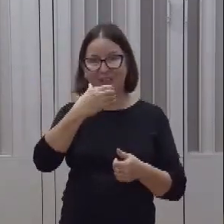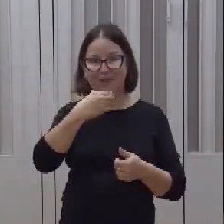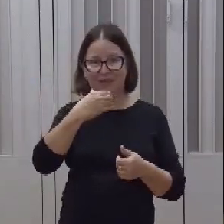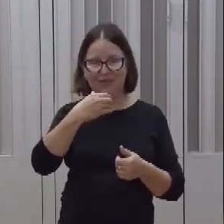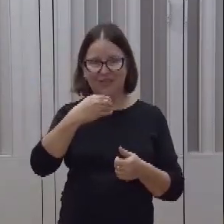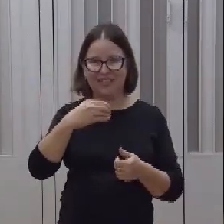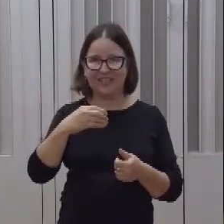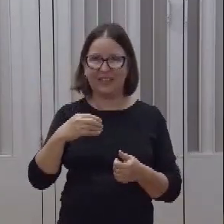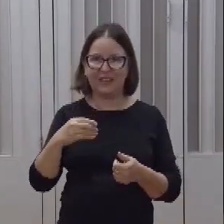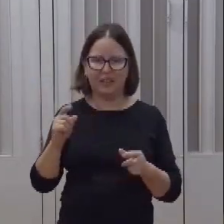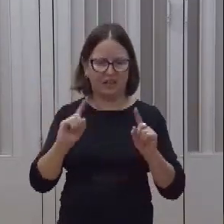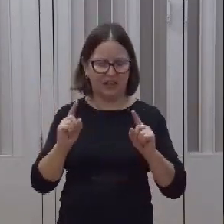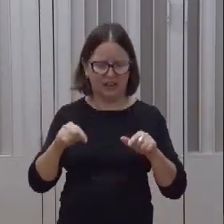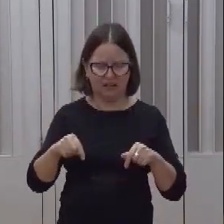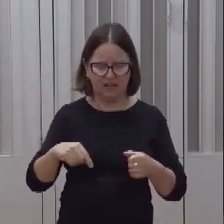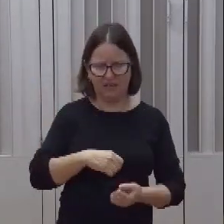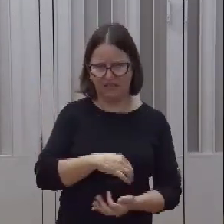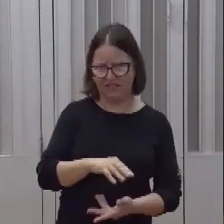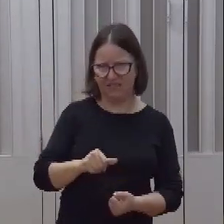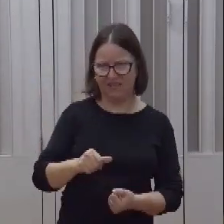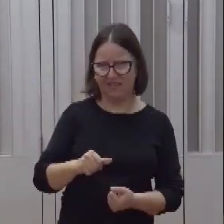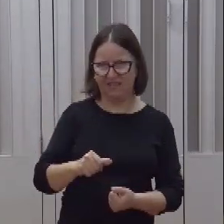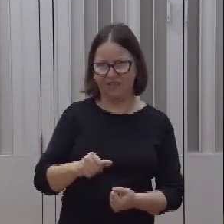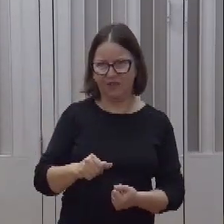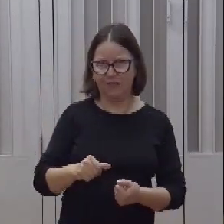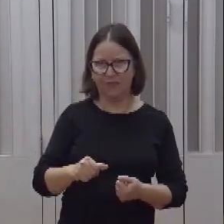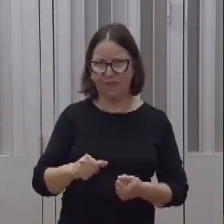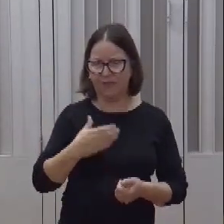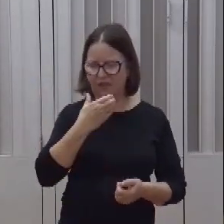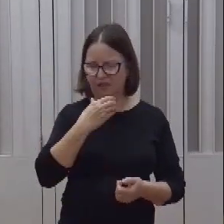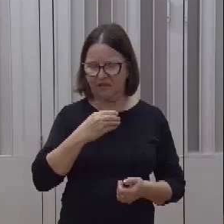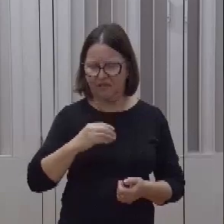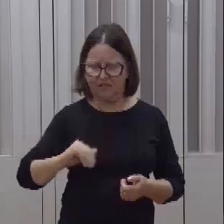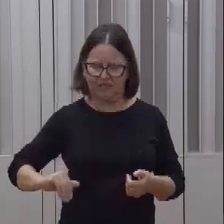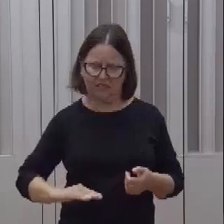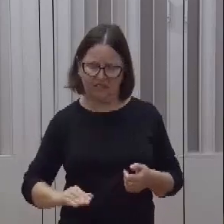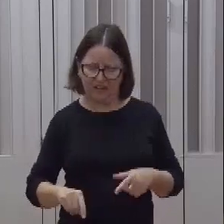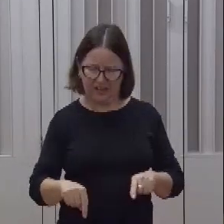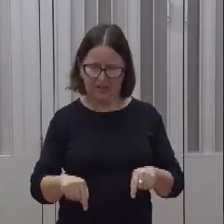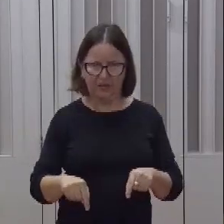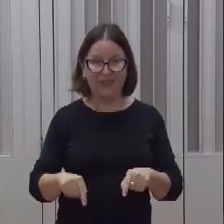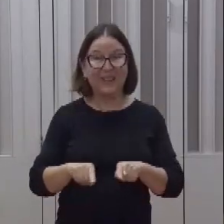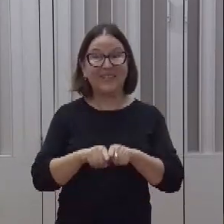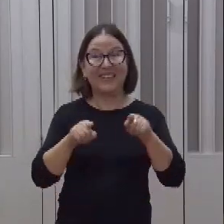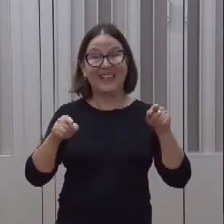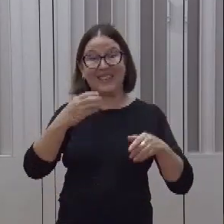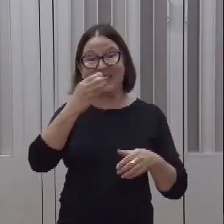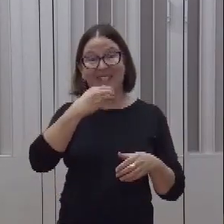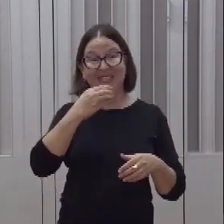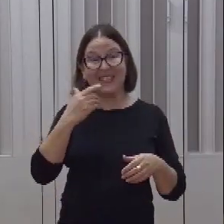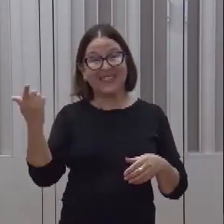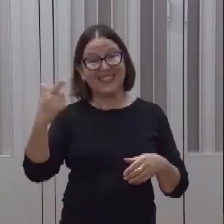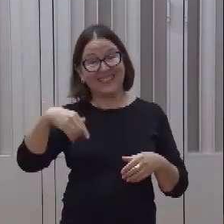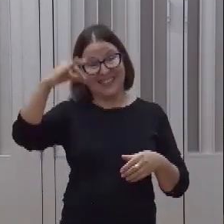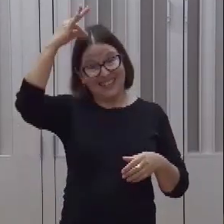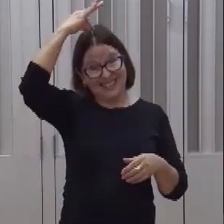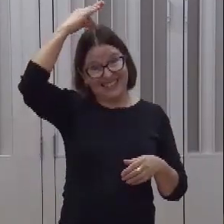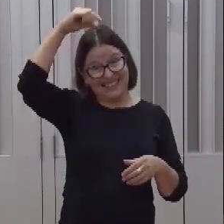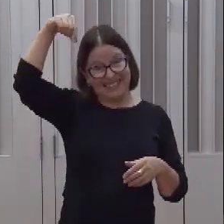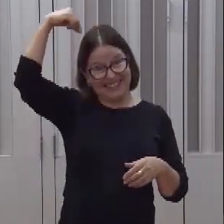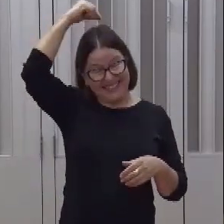não frutos da terra, não frutos do rastejamento da terra, mas os frutos que vêm do Espírito